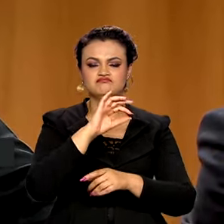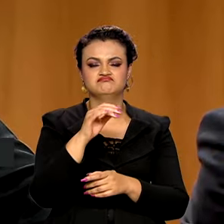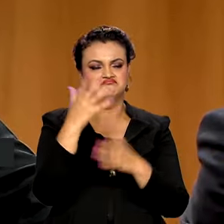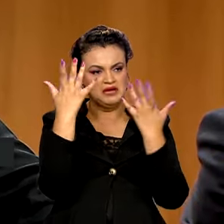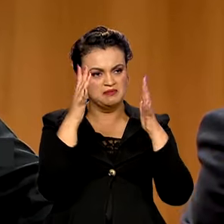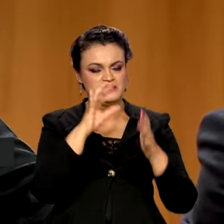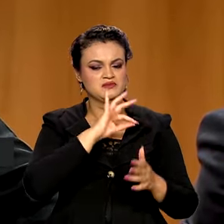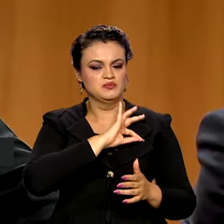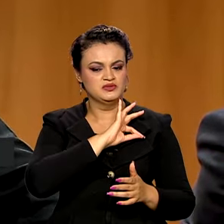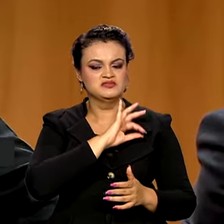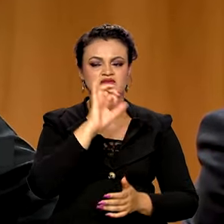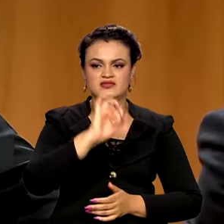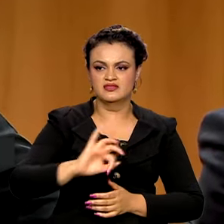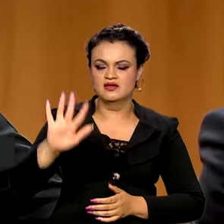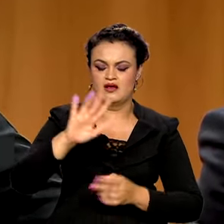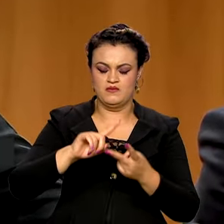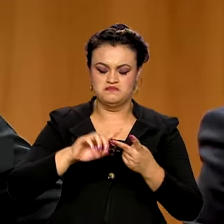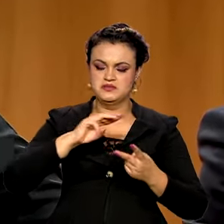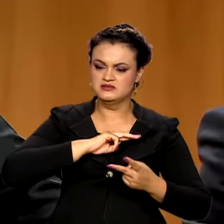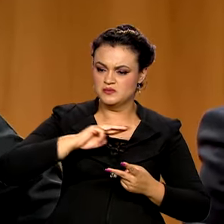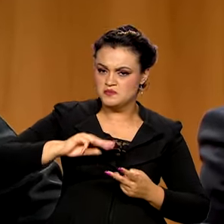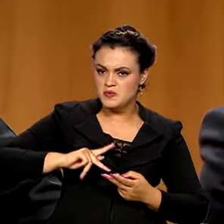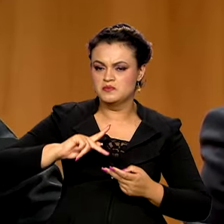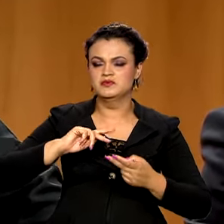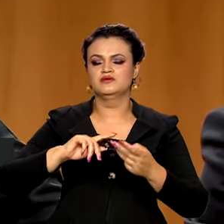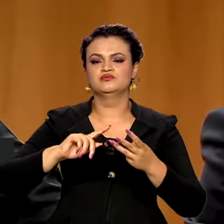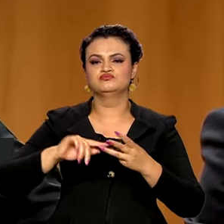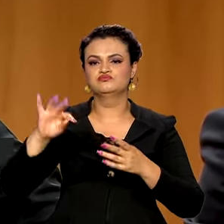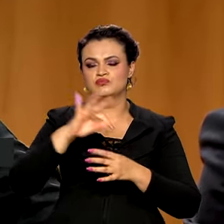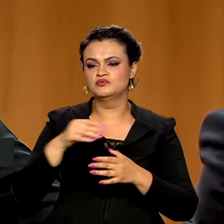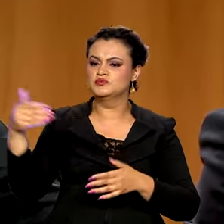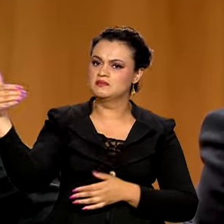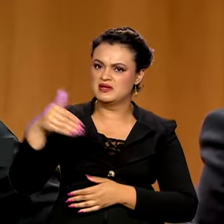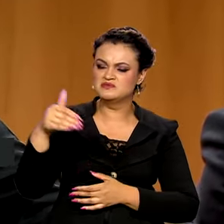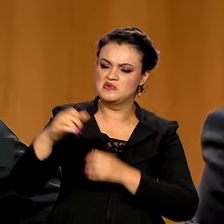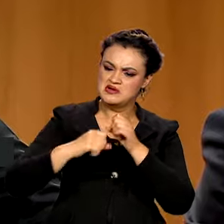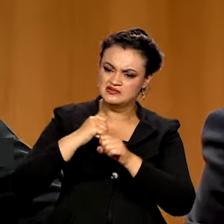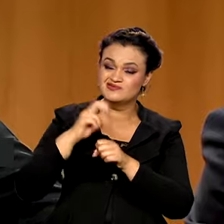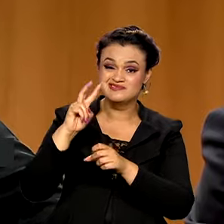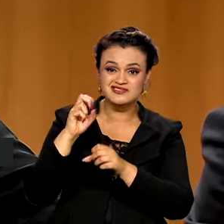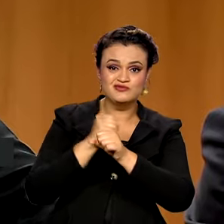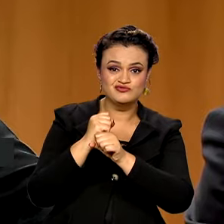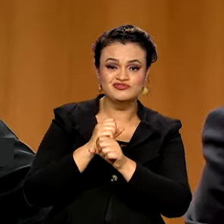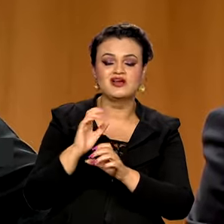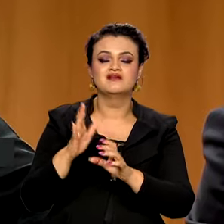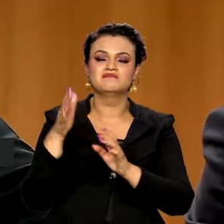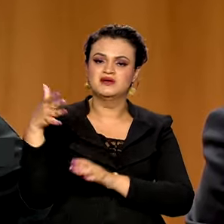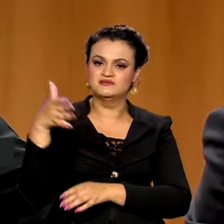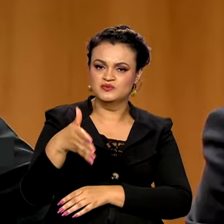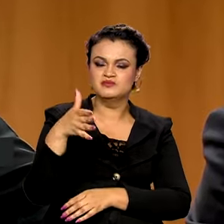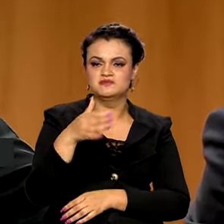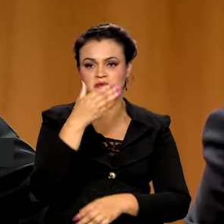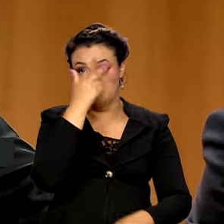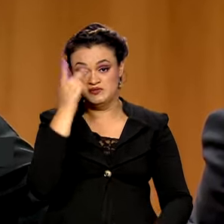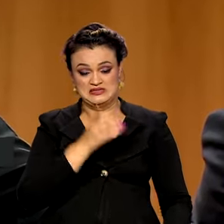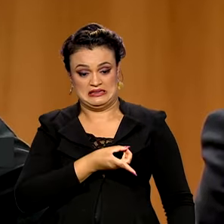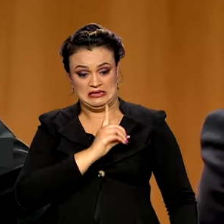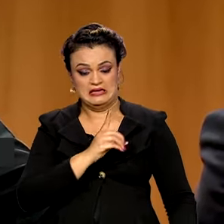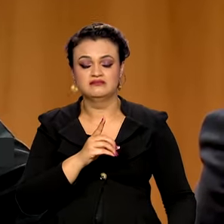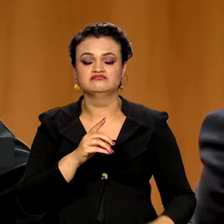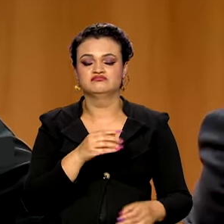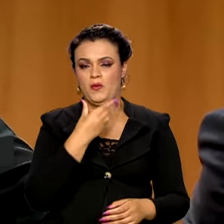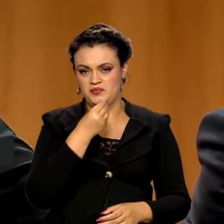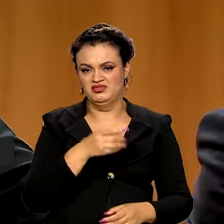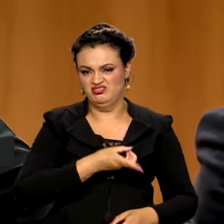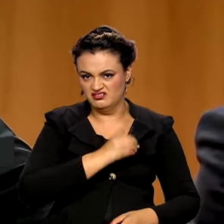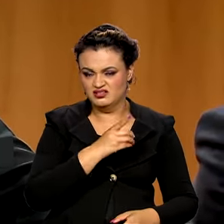federais, ao Ministério Público, todos que participaram esses anos todos da investigação, os vários delegados que atuaram, inclusive da Polícia